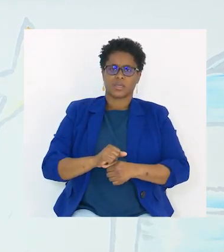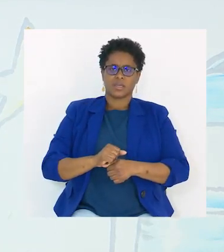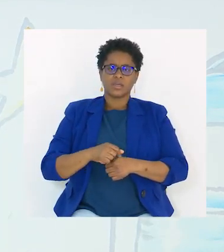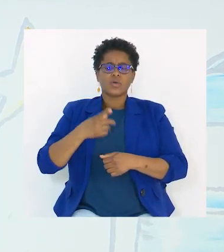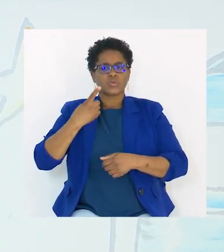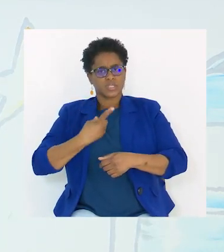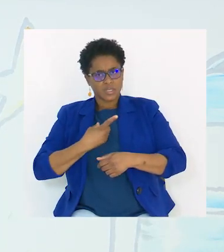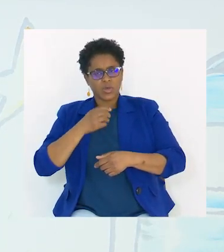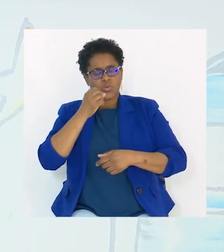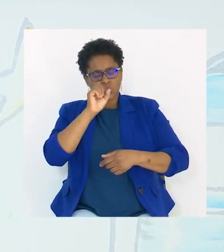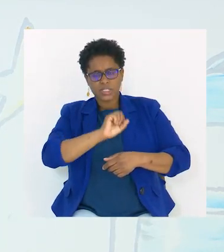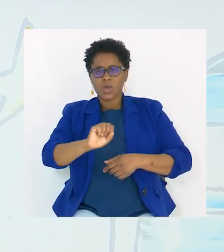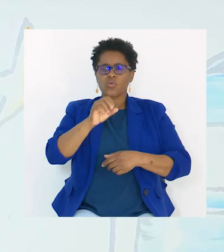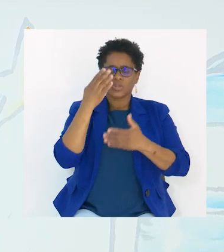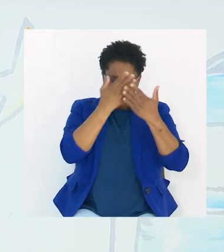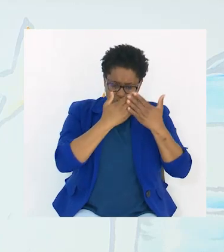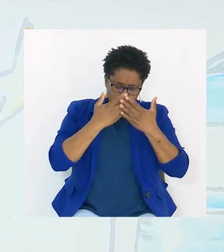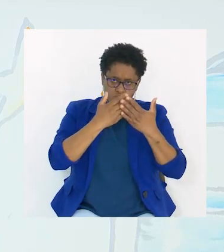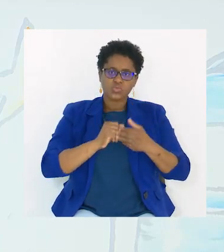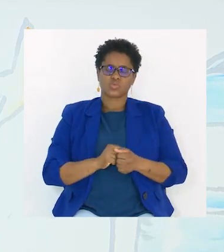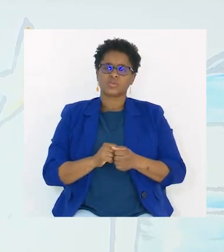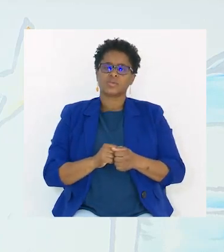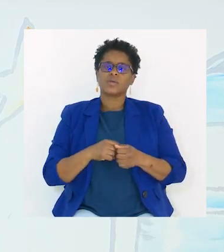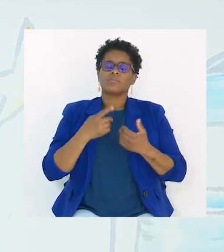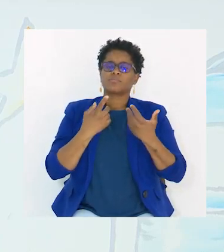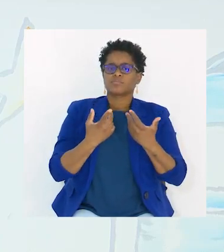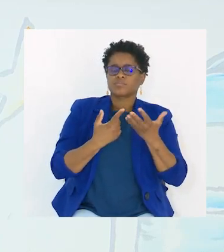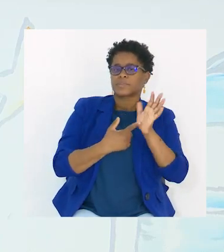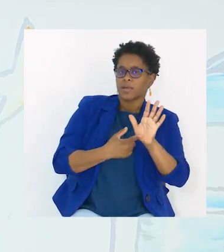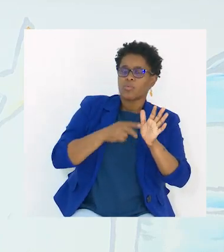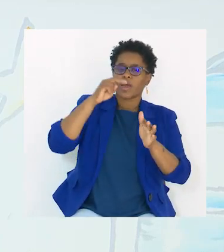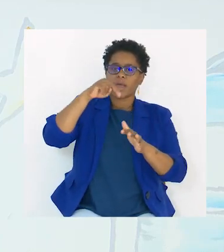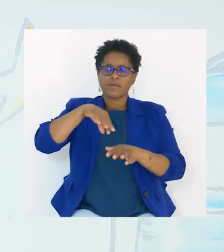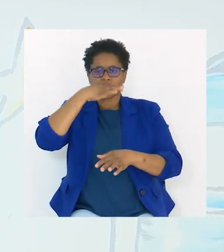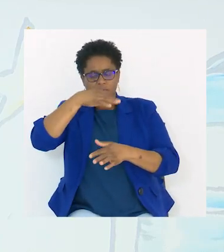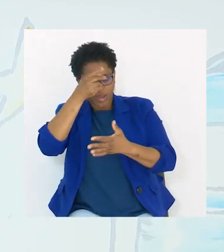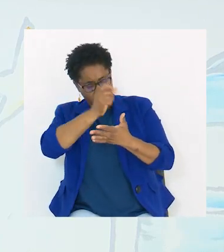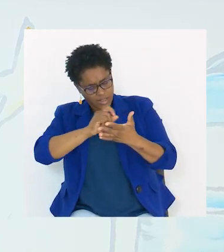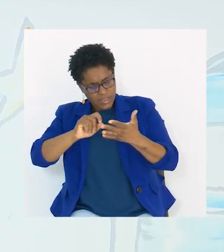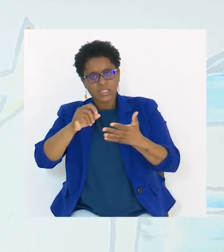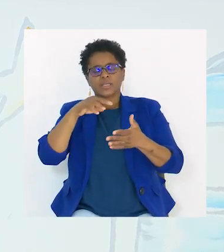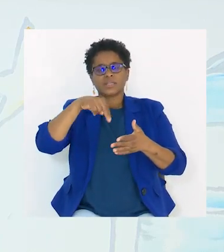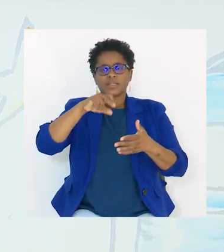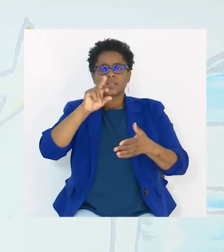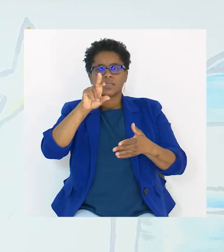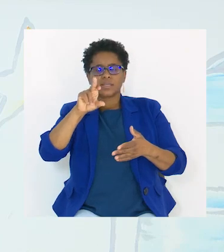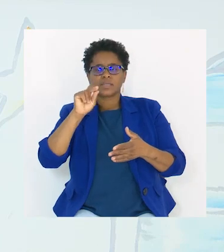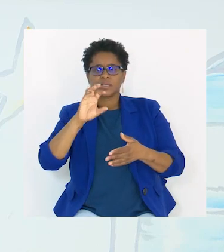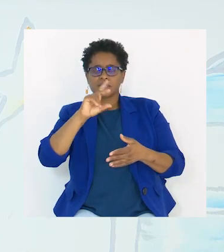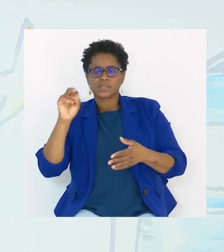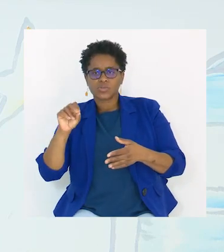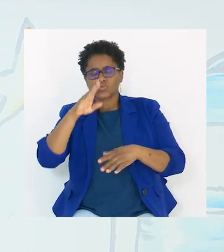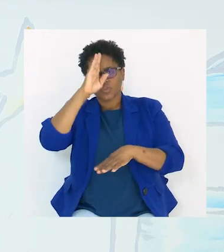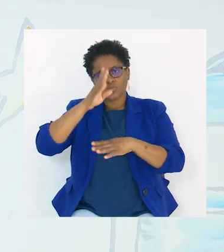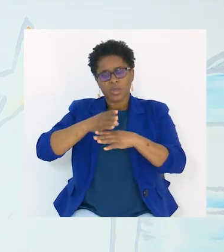seu estudo, que nesse caso, a narração dos factos ou das ações